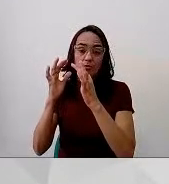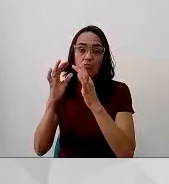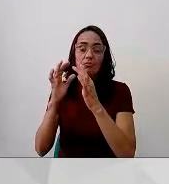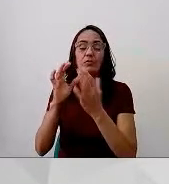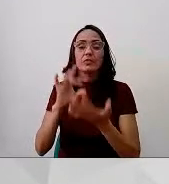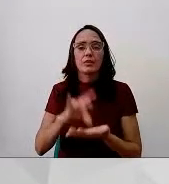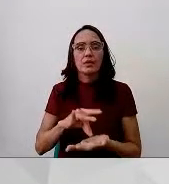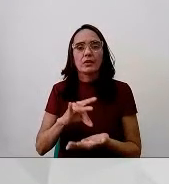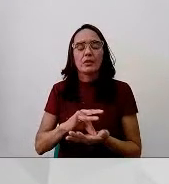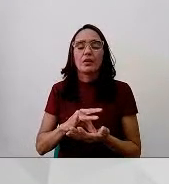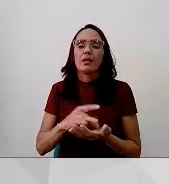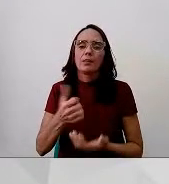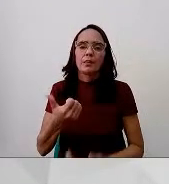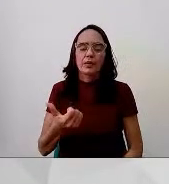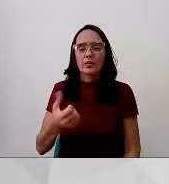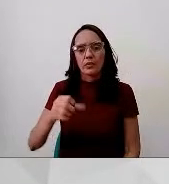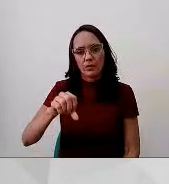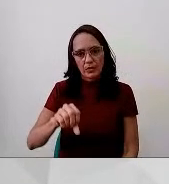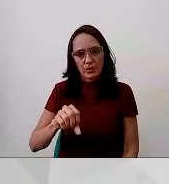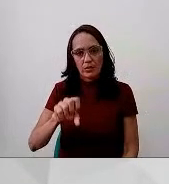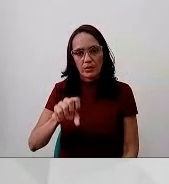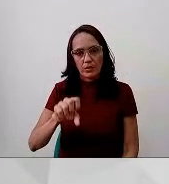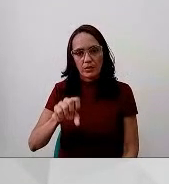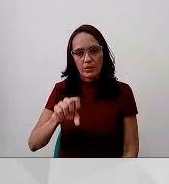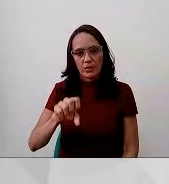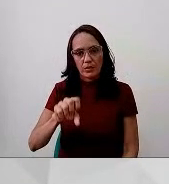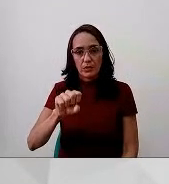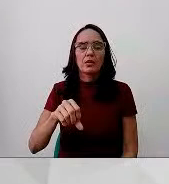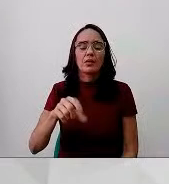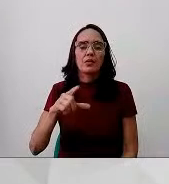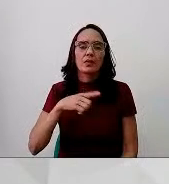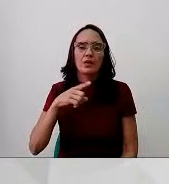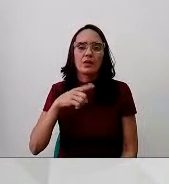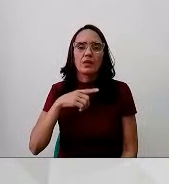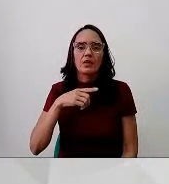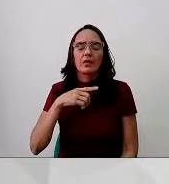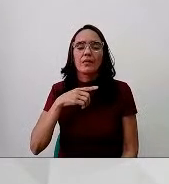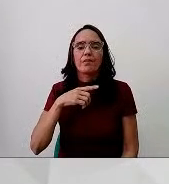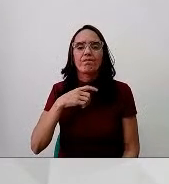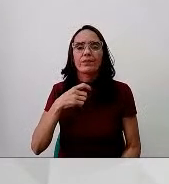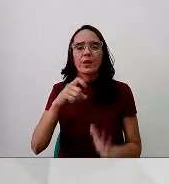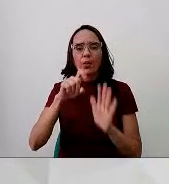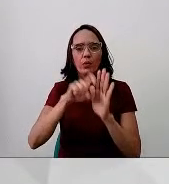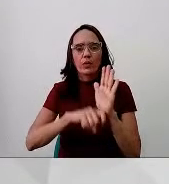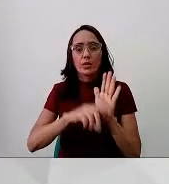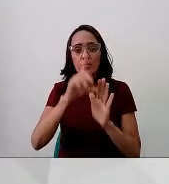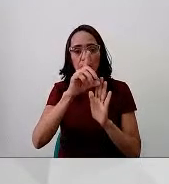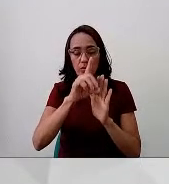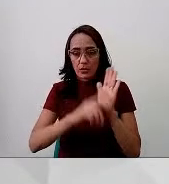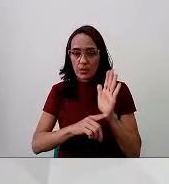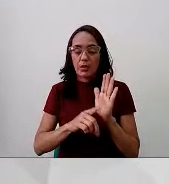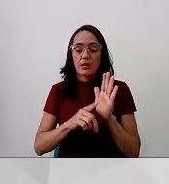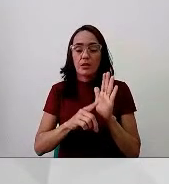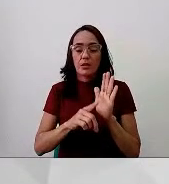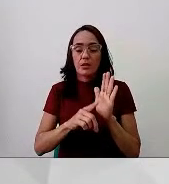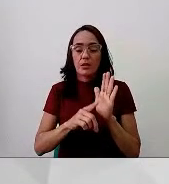eu comecei lá no ITA, minha dissertação de mestrado, né, lendo o livro desses caras aí. Era um livro